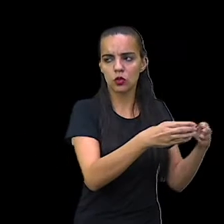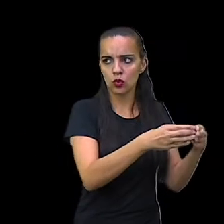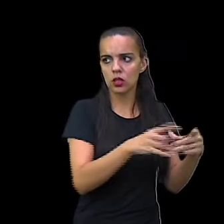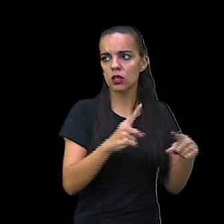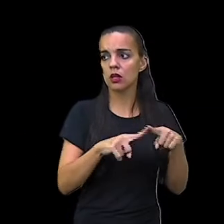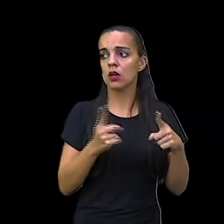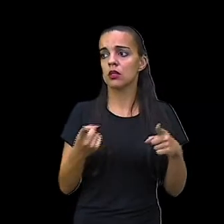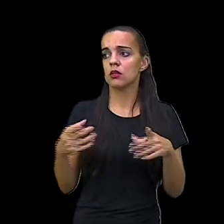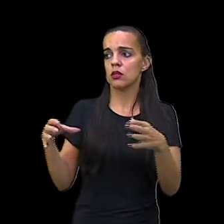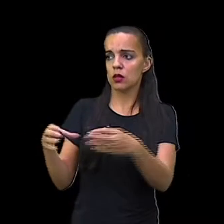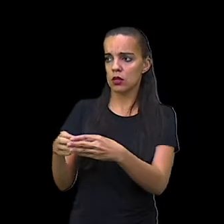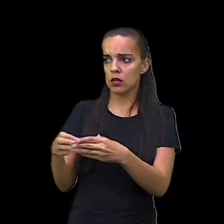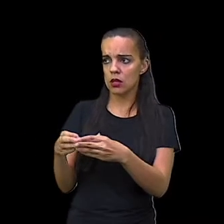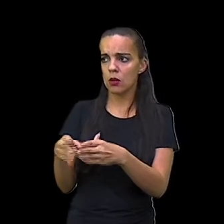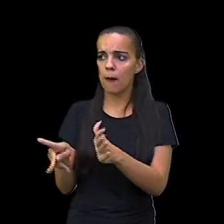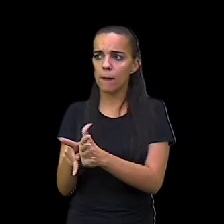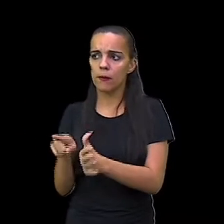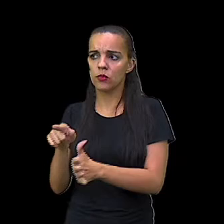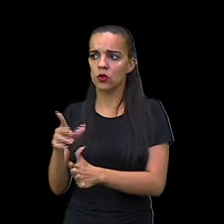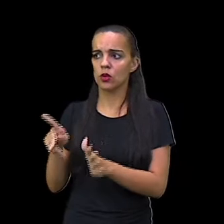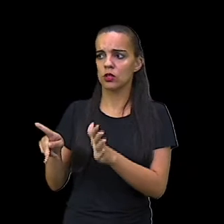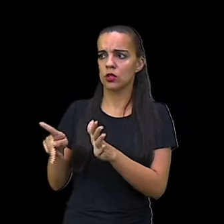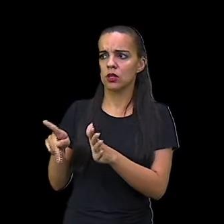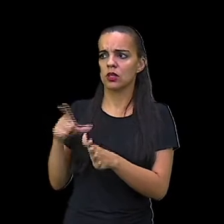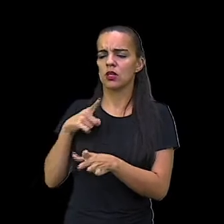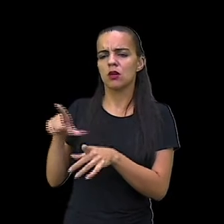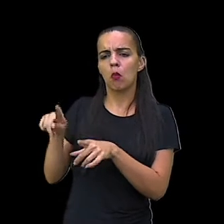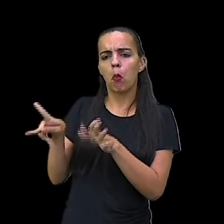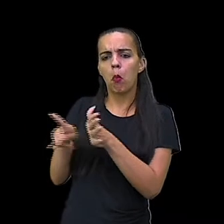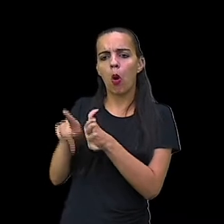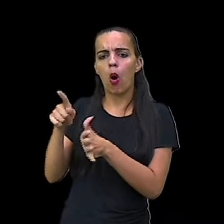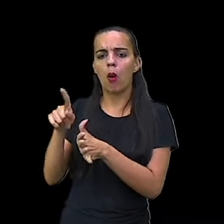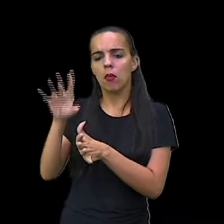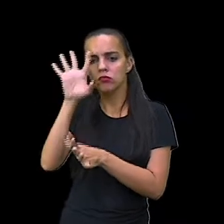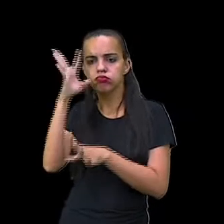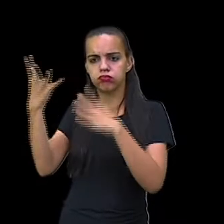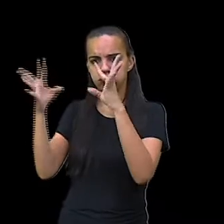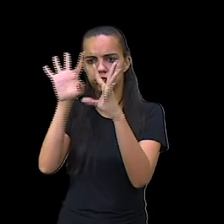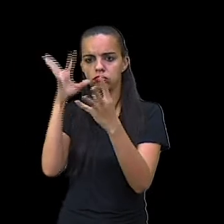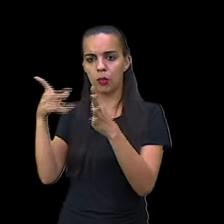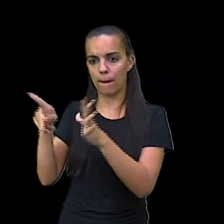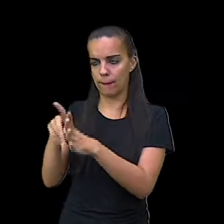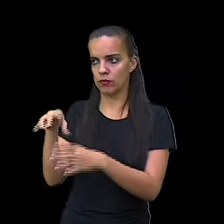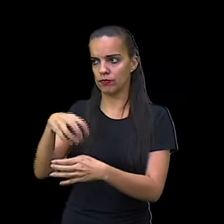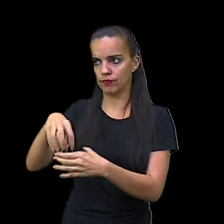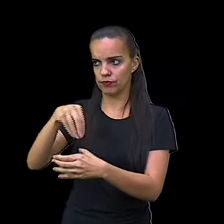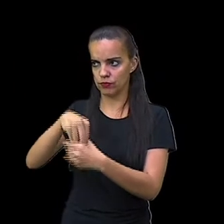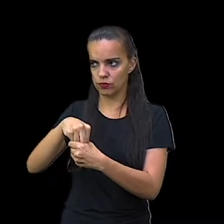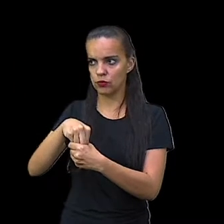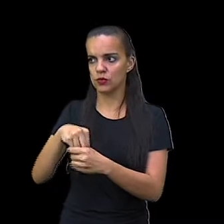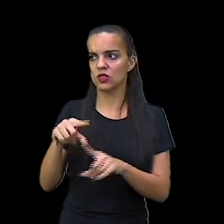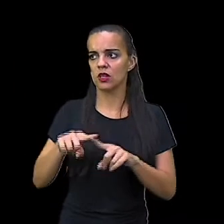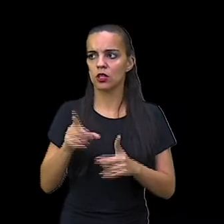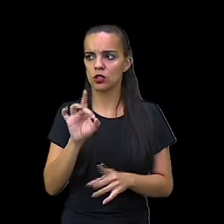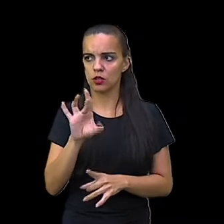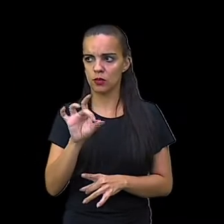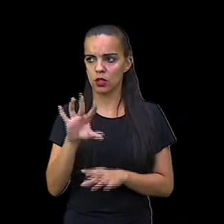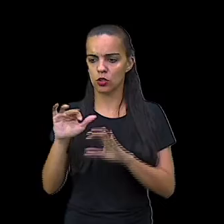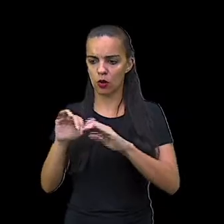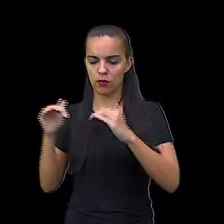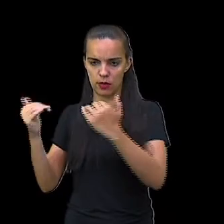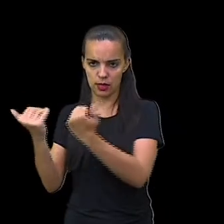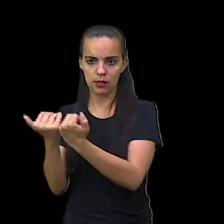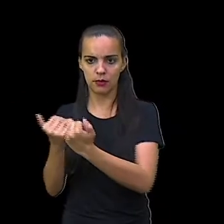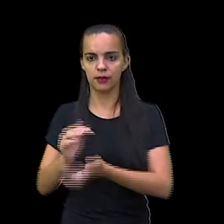e o assemblearismo, que são as decisões tomadas por um consenso através de uma